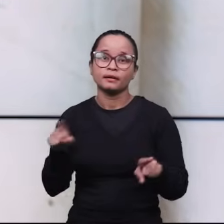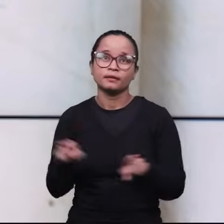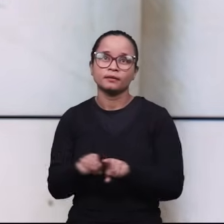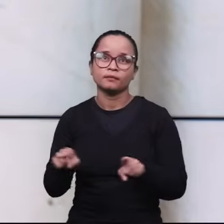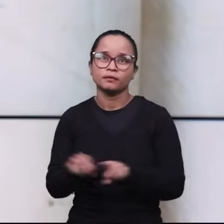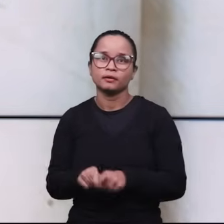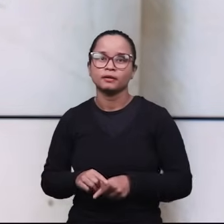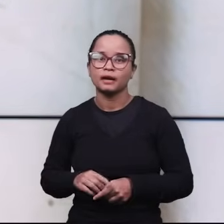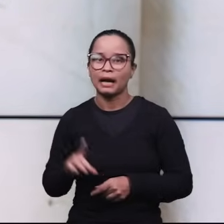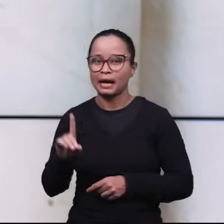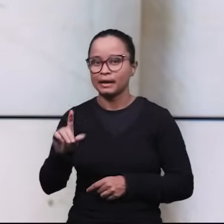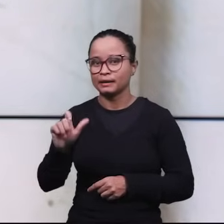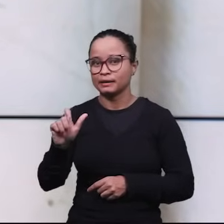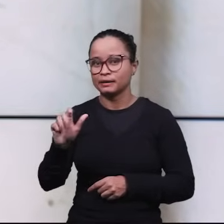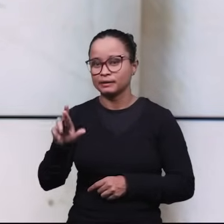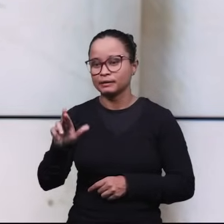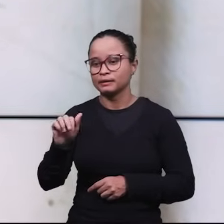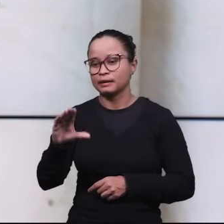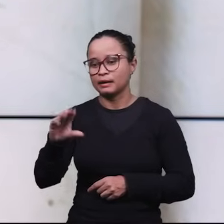também a dracma,